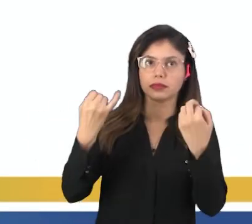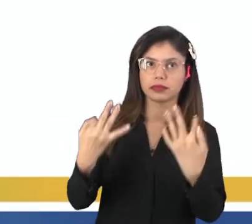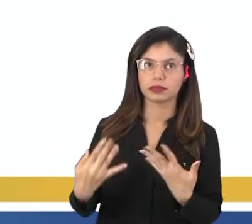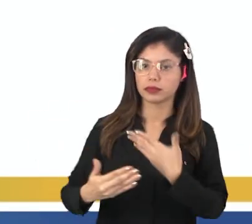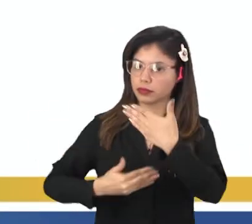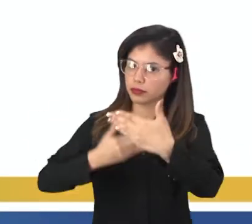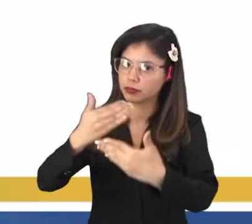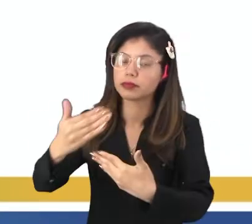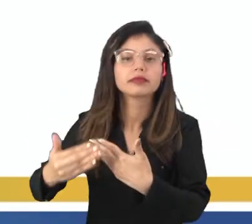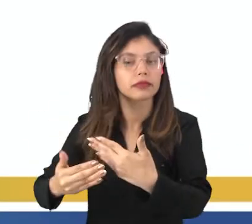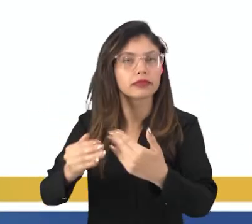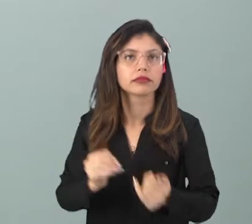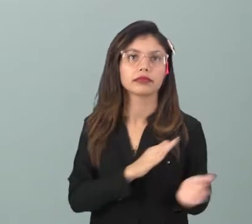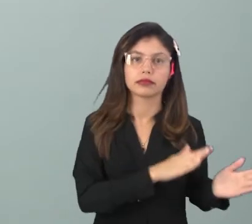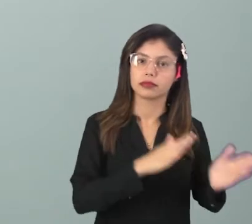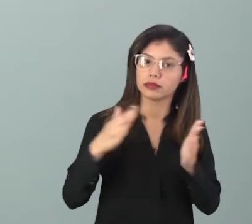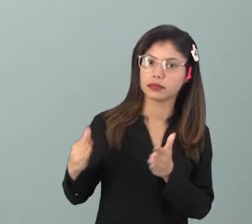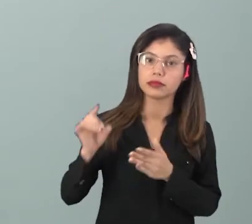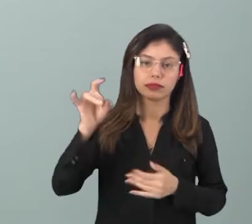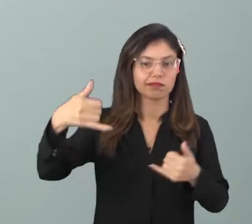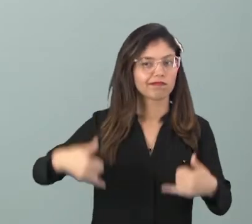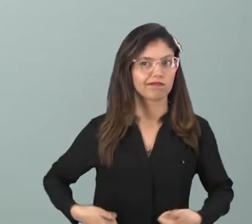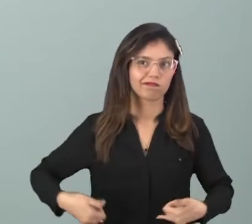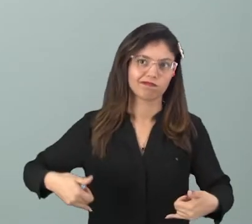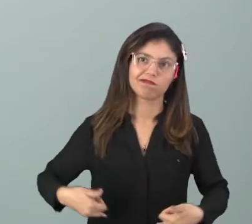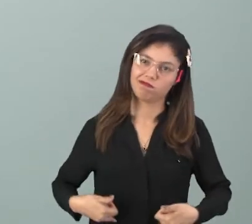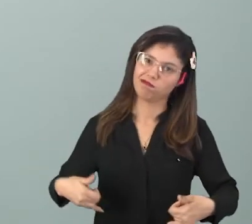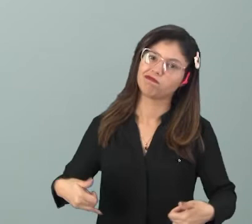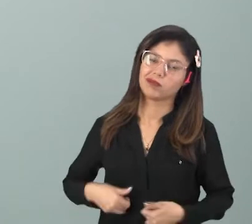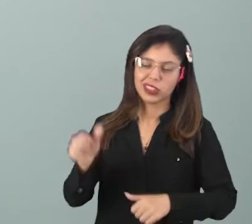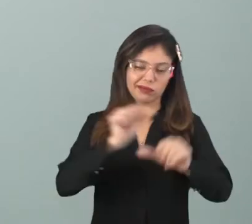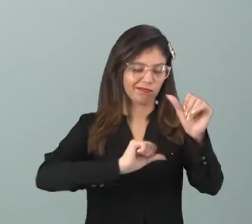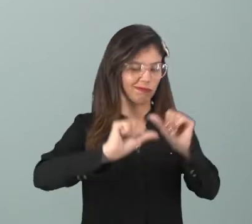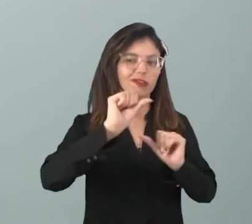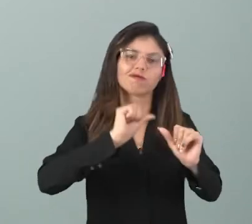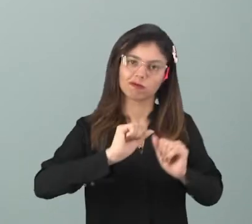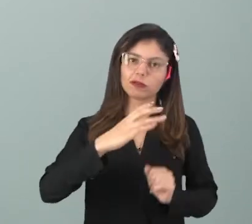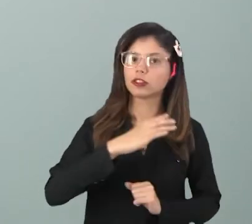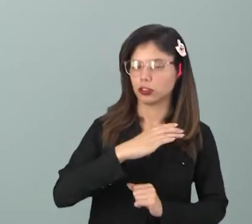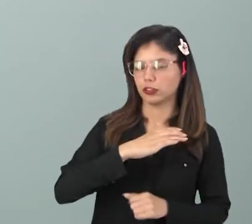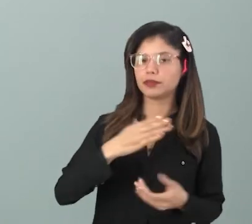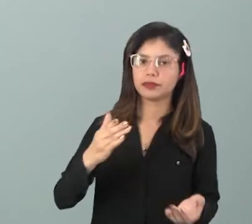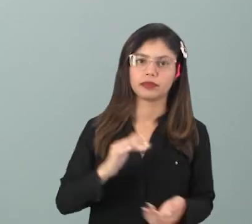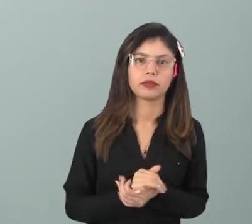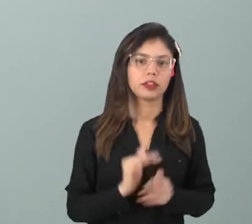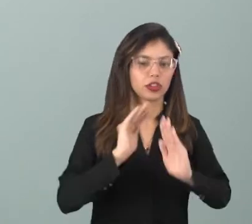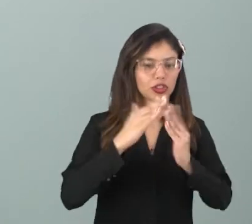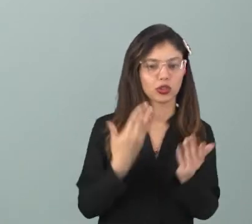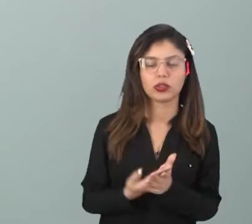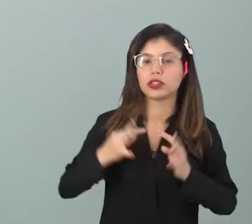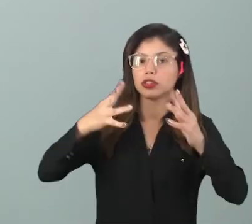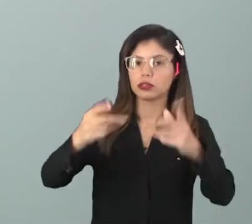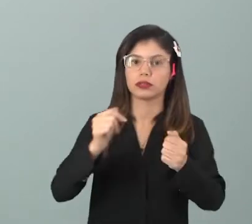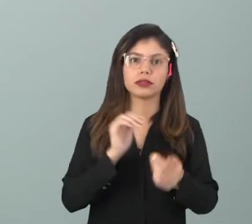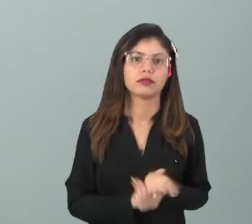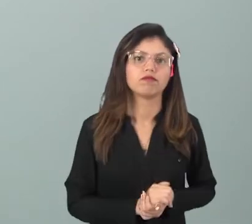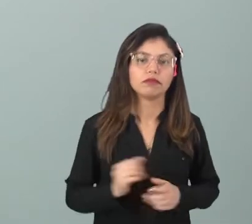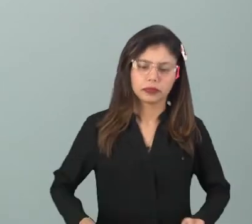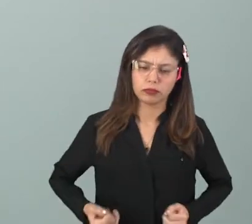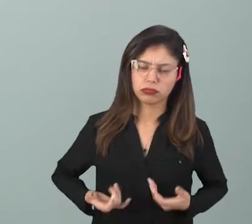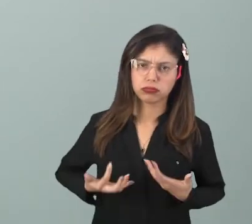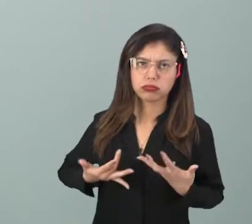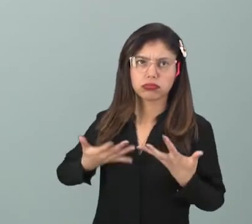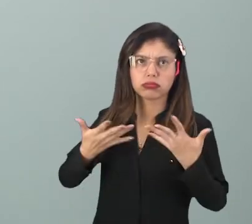Trama se desenvolve a partir disso né a menina sofrendo é uma mudança de cidade mudança de escola e